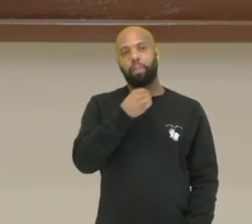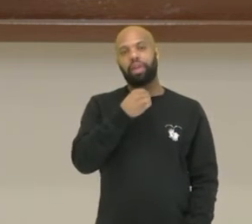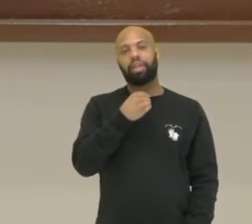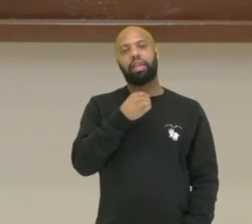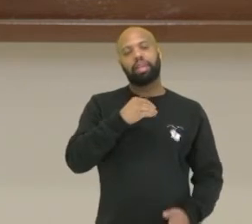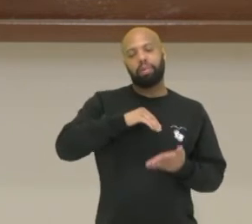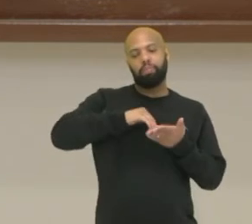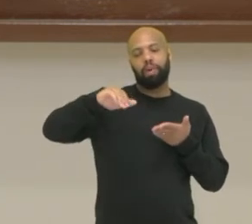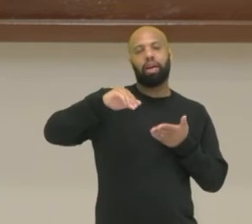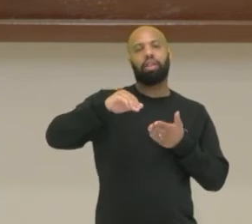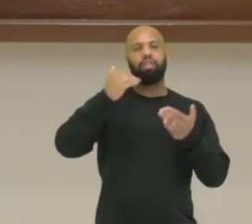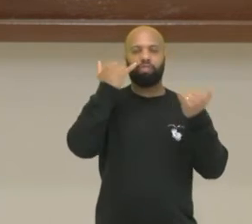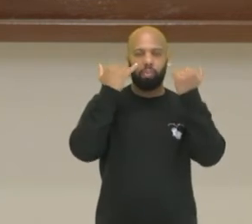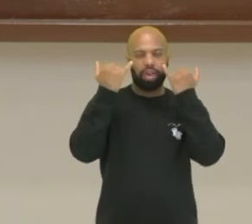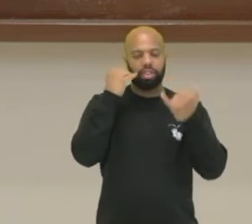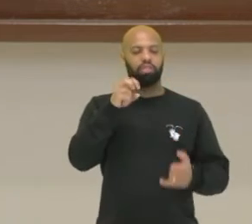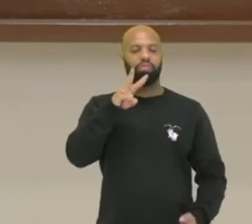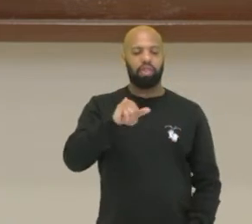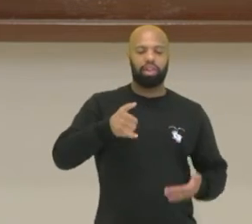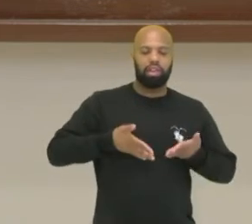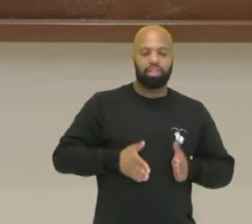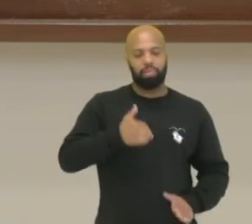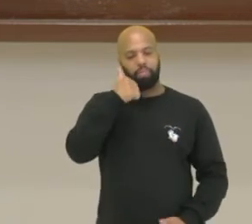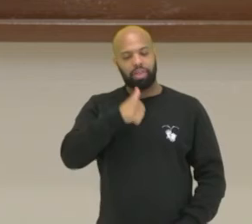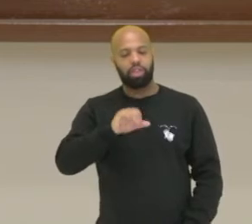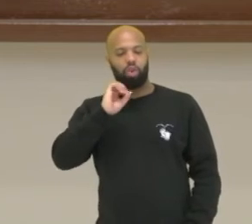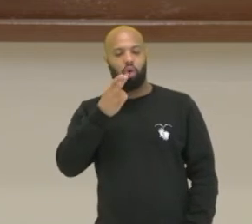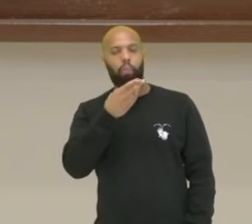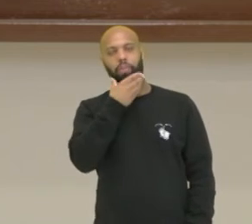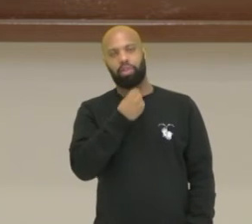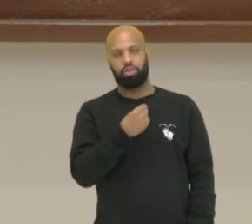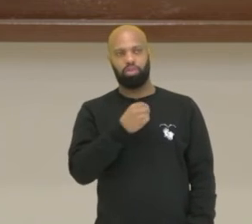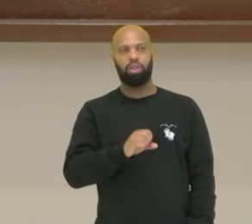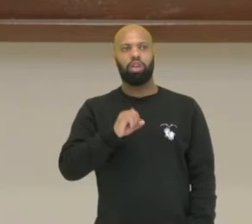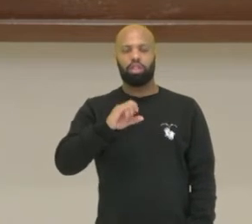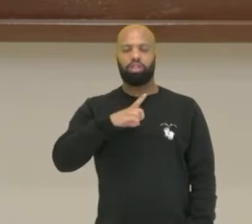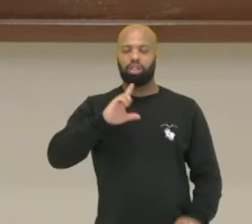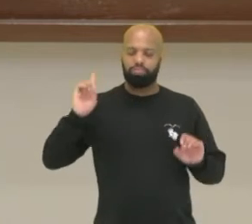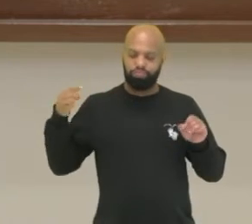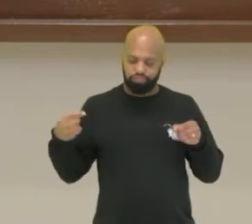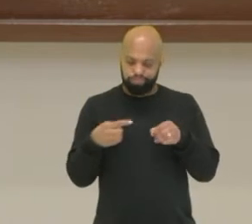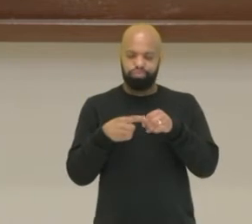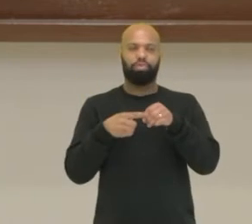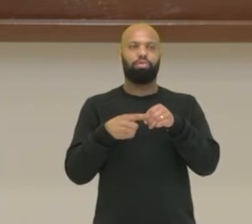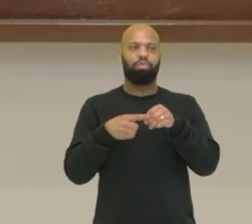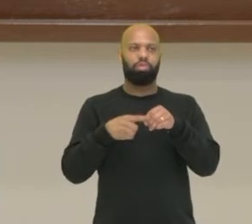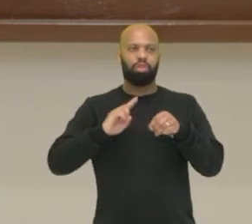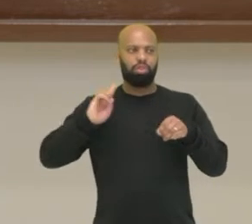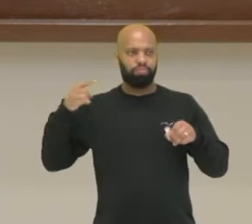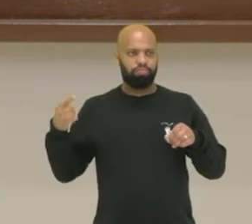da criança. Quando então este espermatozoide encontrar este óvulo